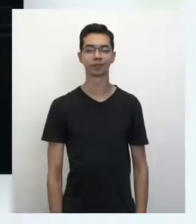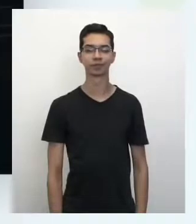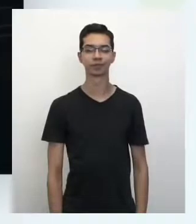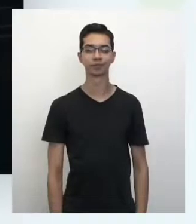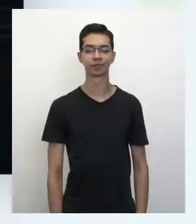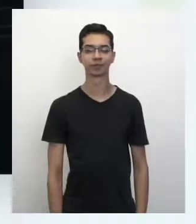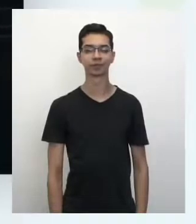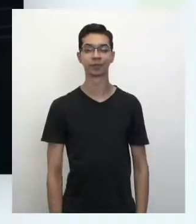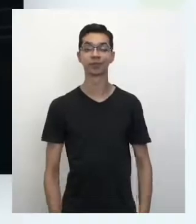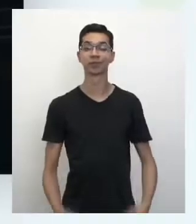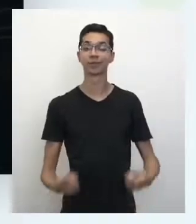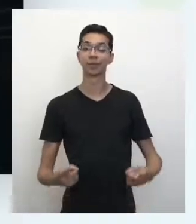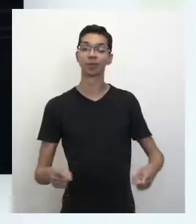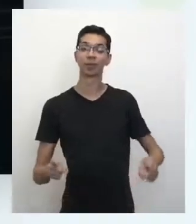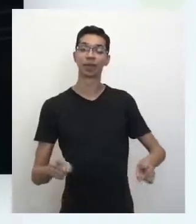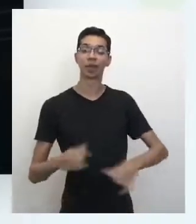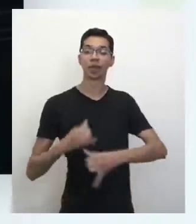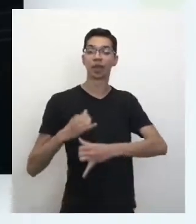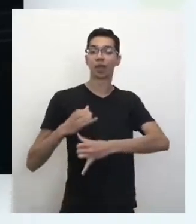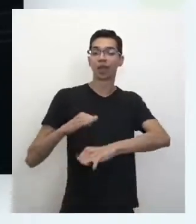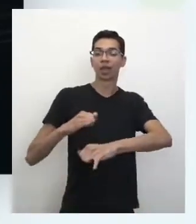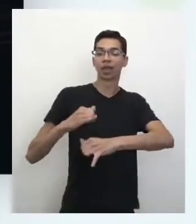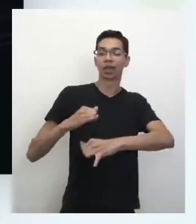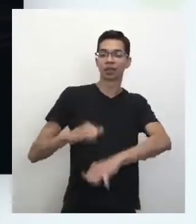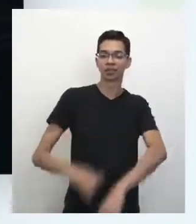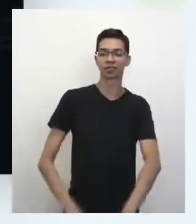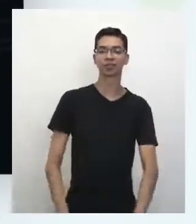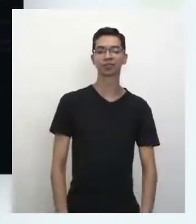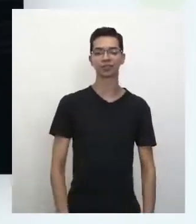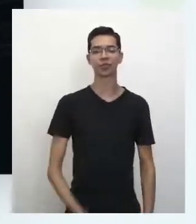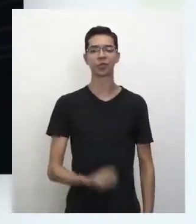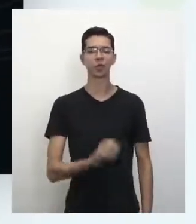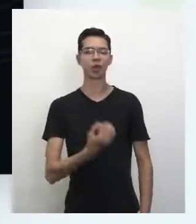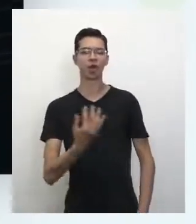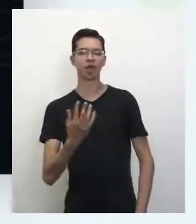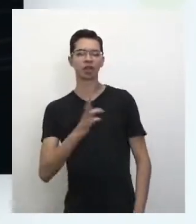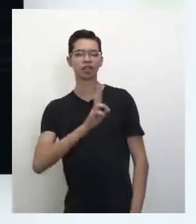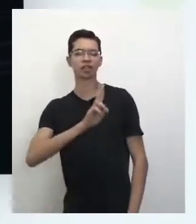Quantos nomes você tem?